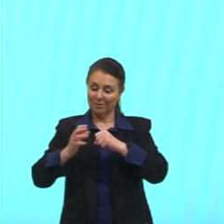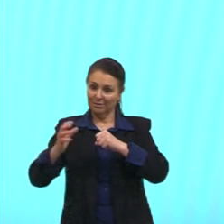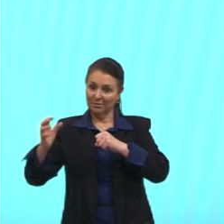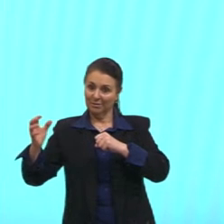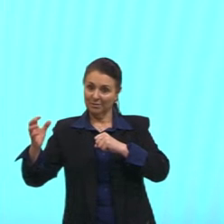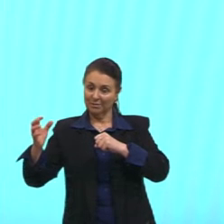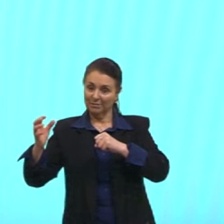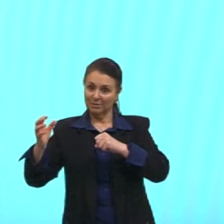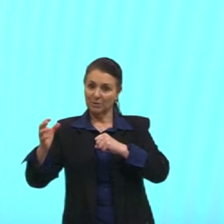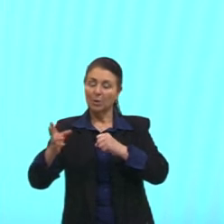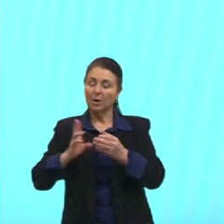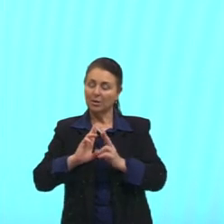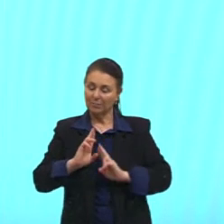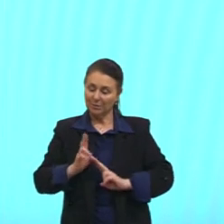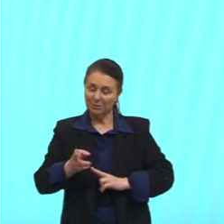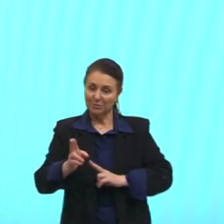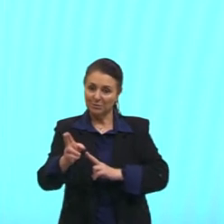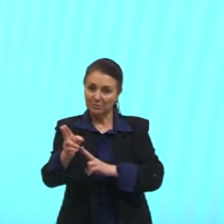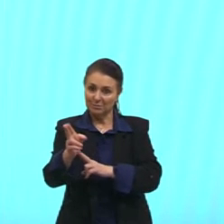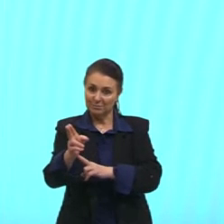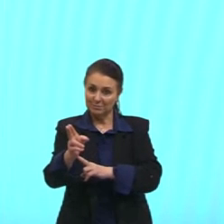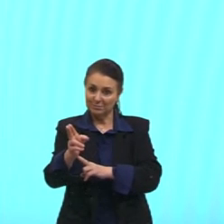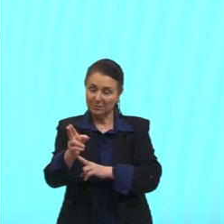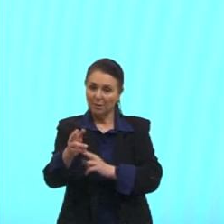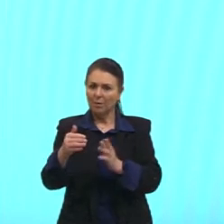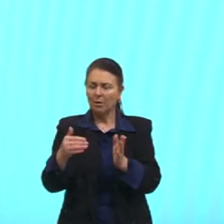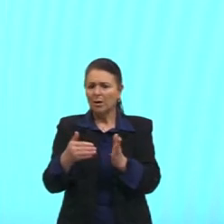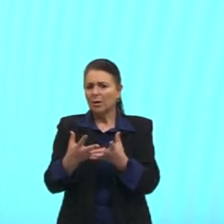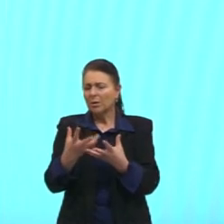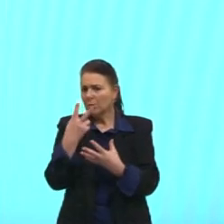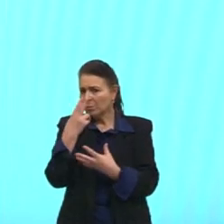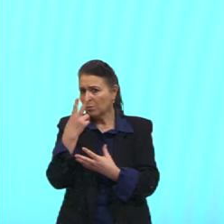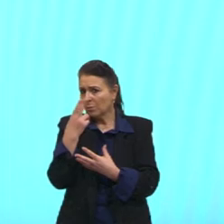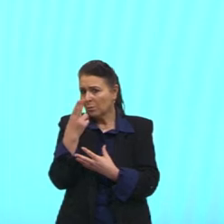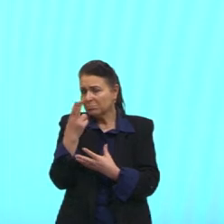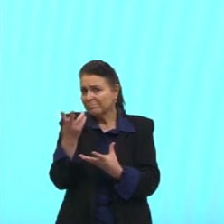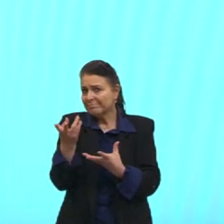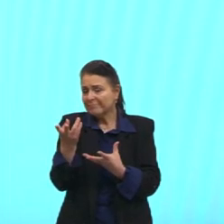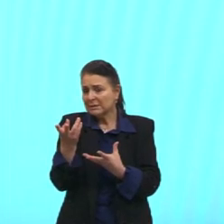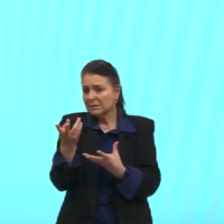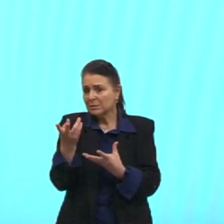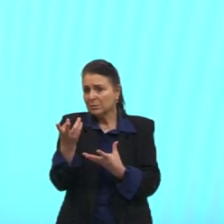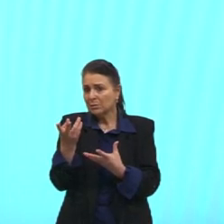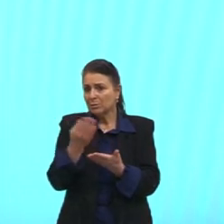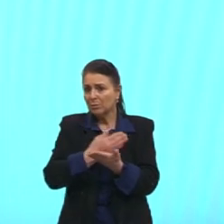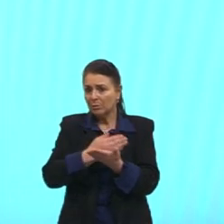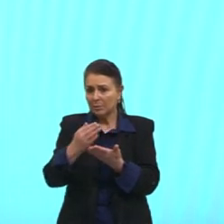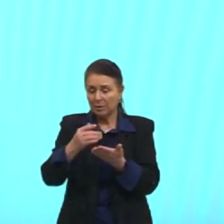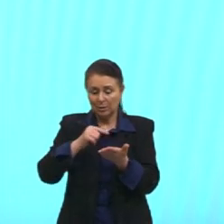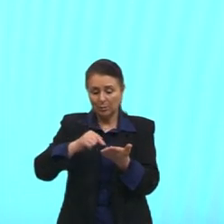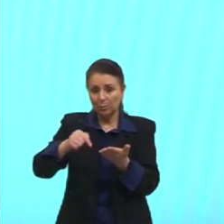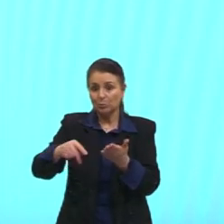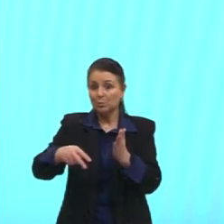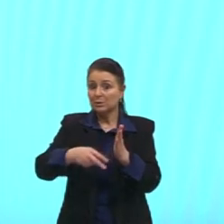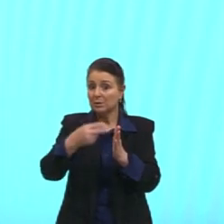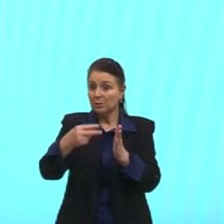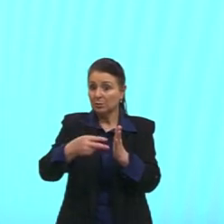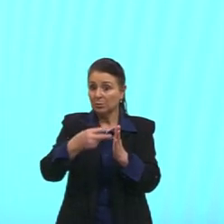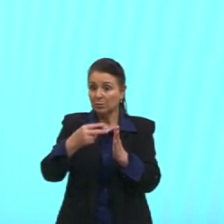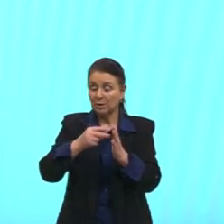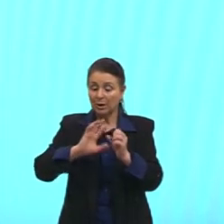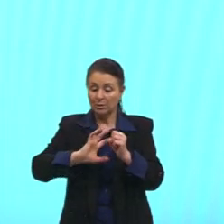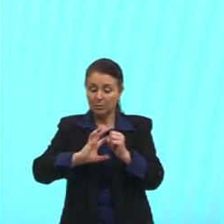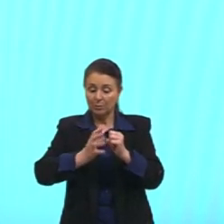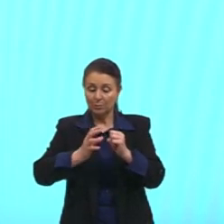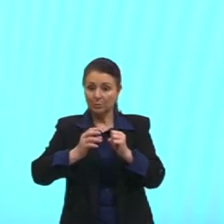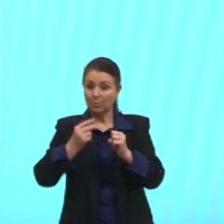ele vai continuar, de uma certa forma, como se fosse, então, gerando pontos secundários, de